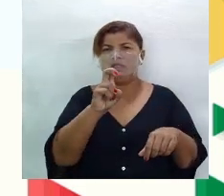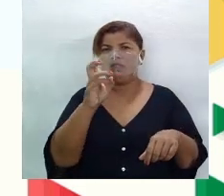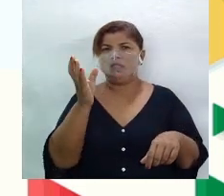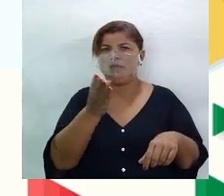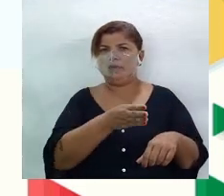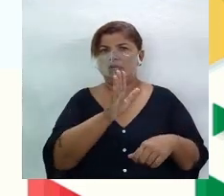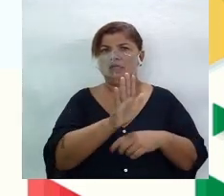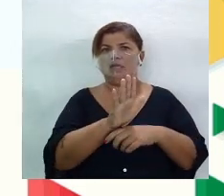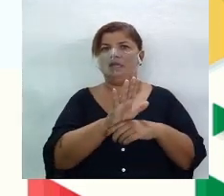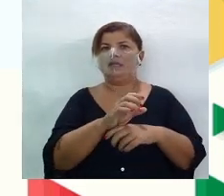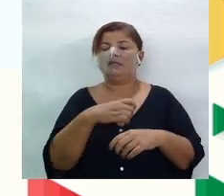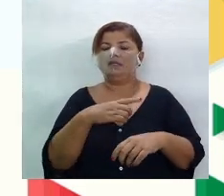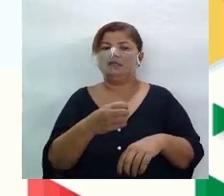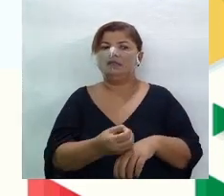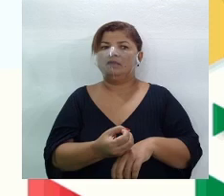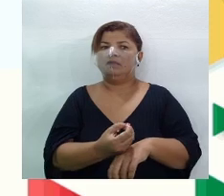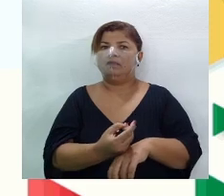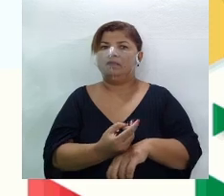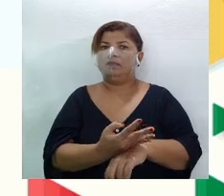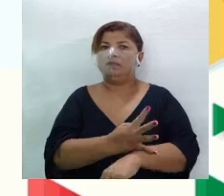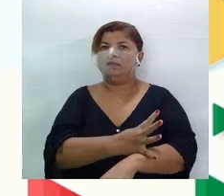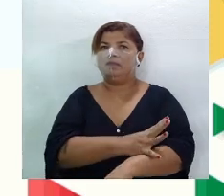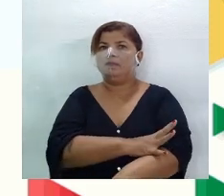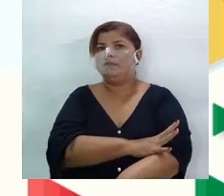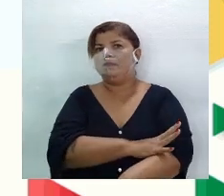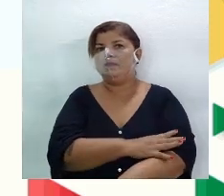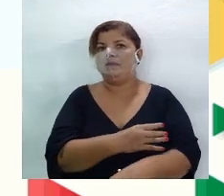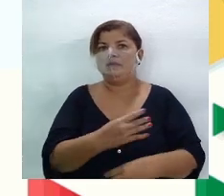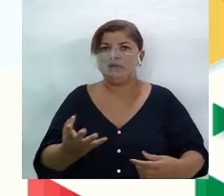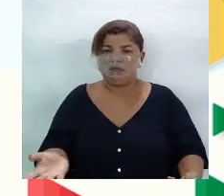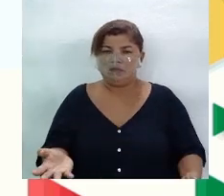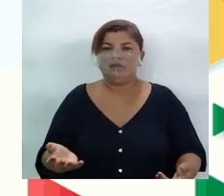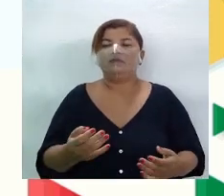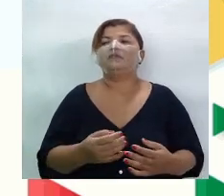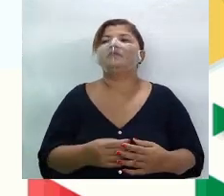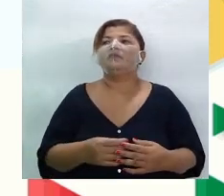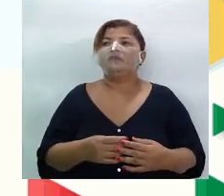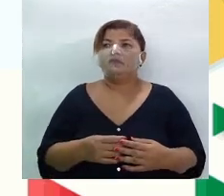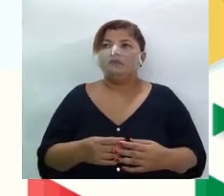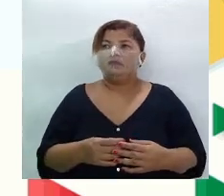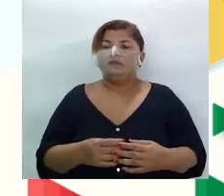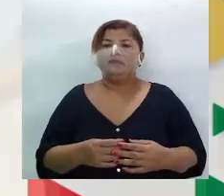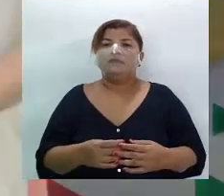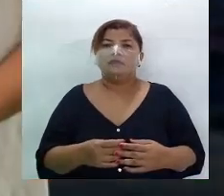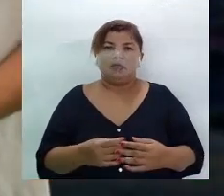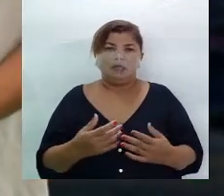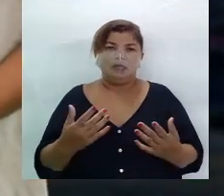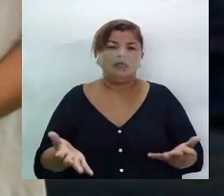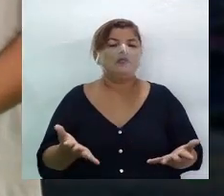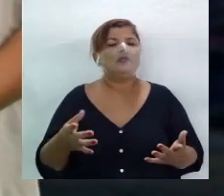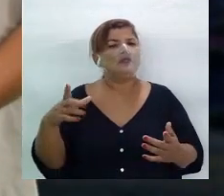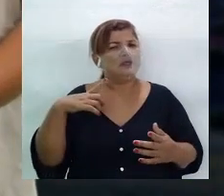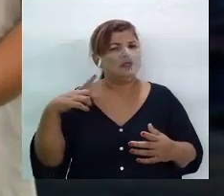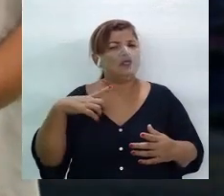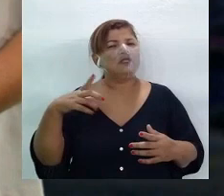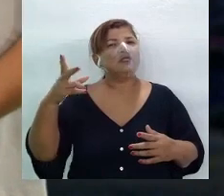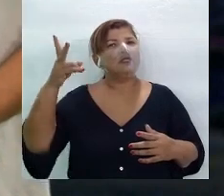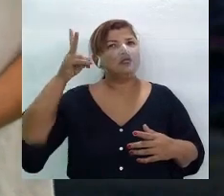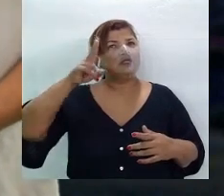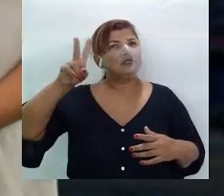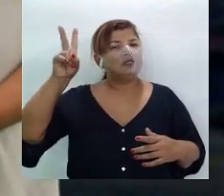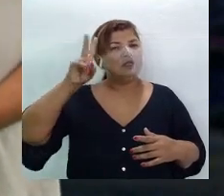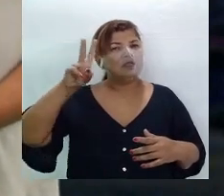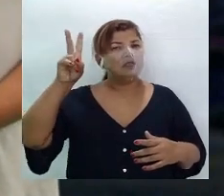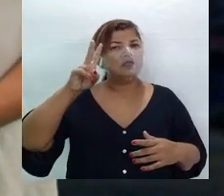dá um certo arrepio. E também é importante lembrar que até essa questão assim, histórica, certo? São questões que